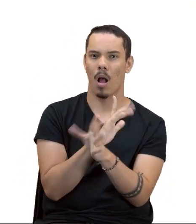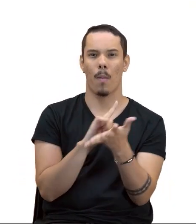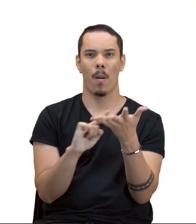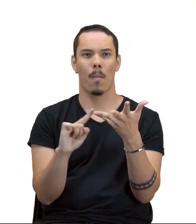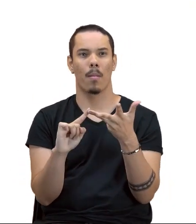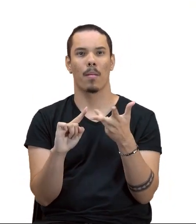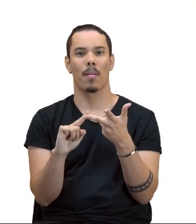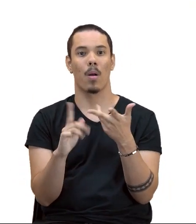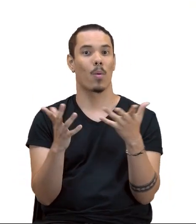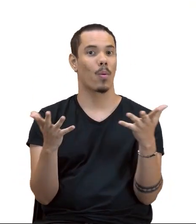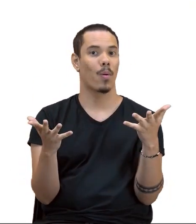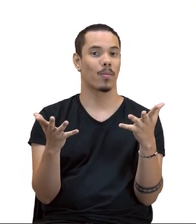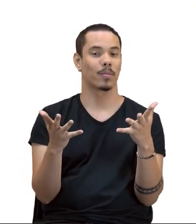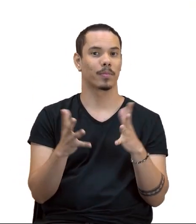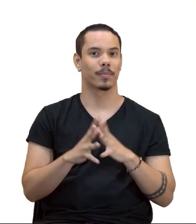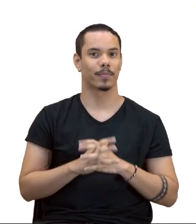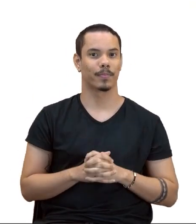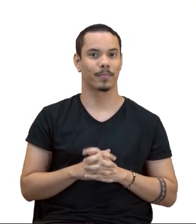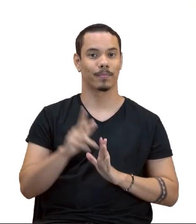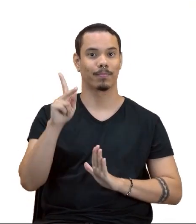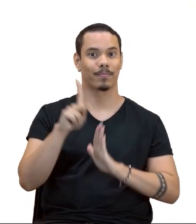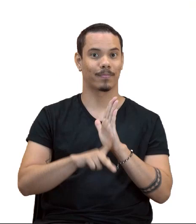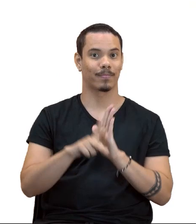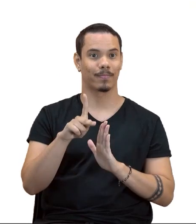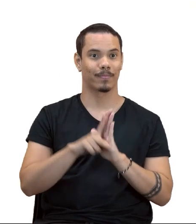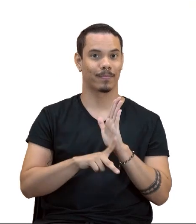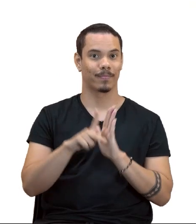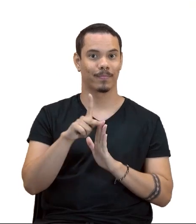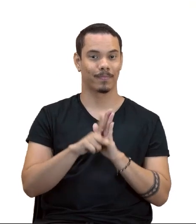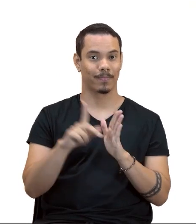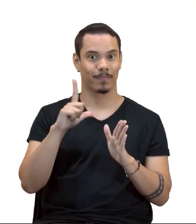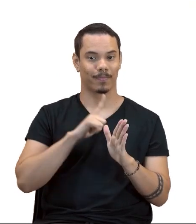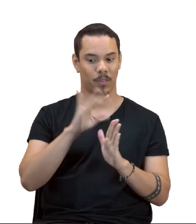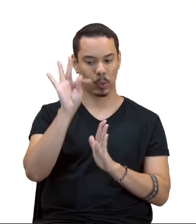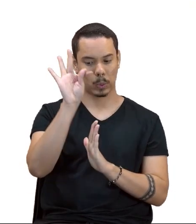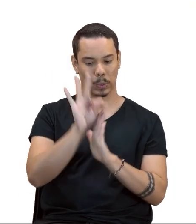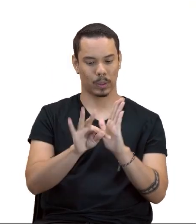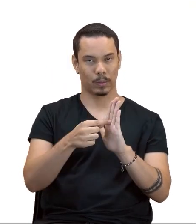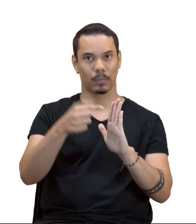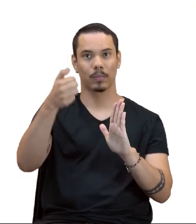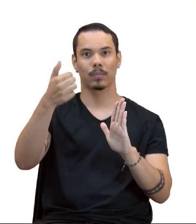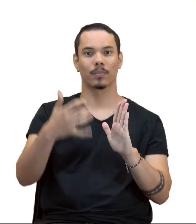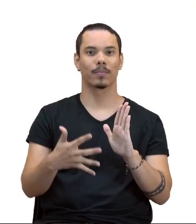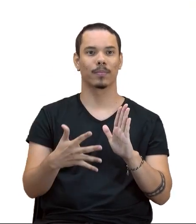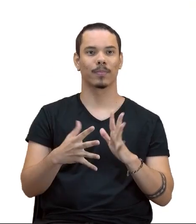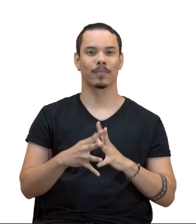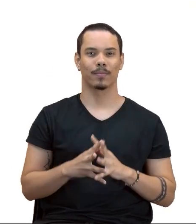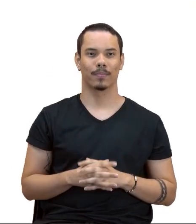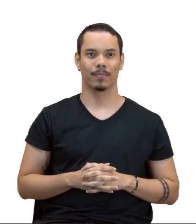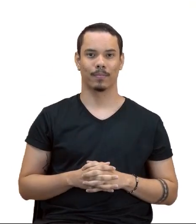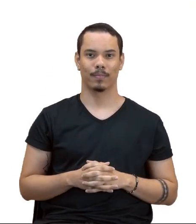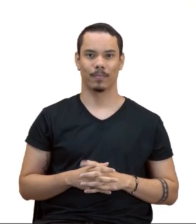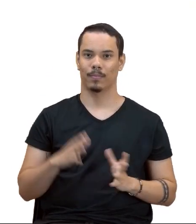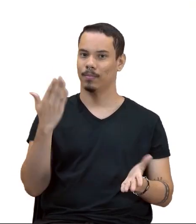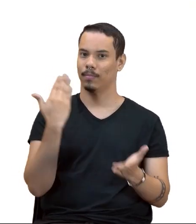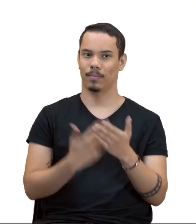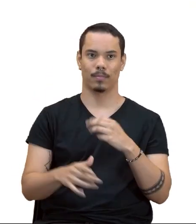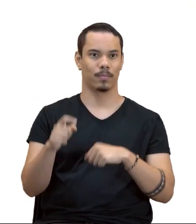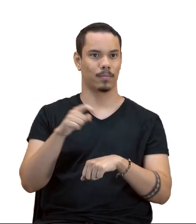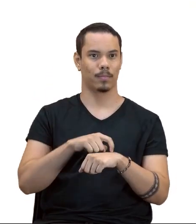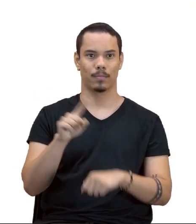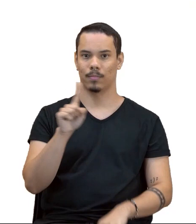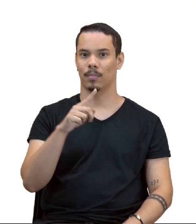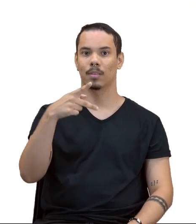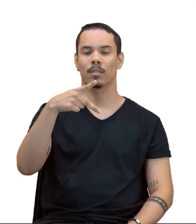E aí, qual foi o projeto que o texto está mencionando? Então, sem perca de tempo aí, ó,